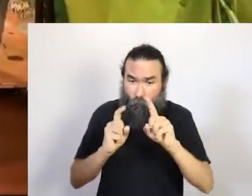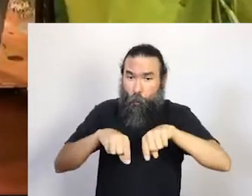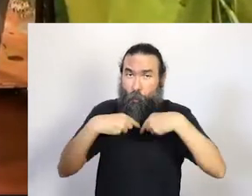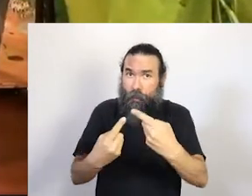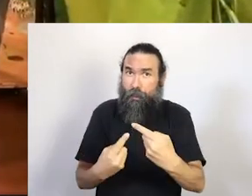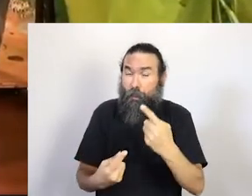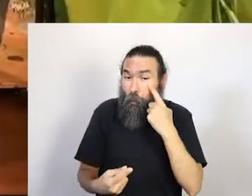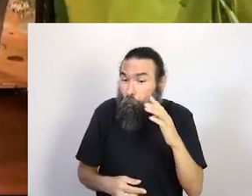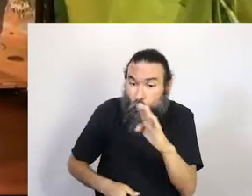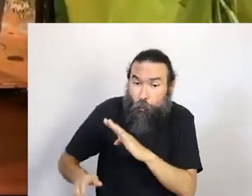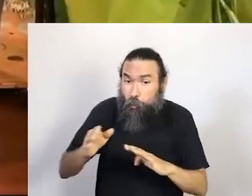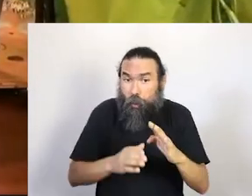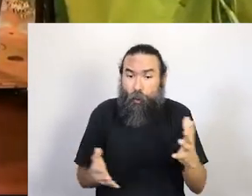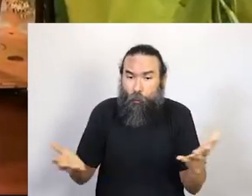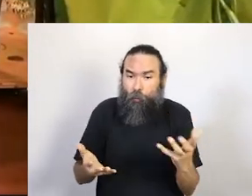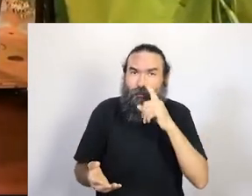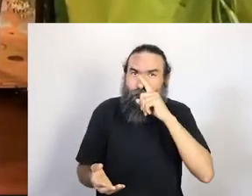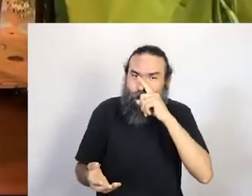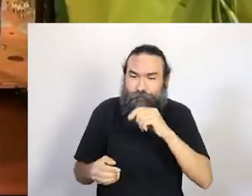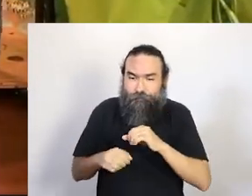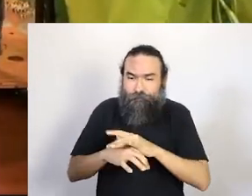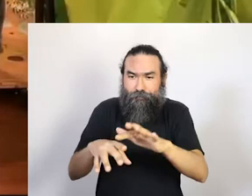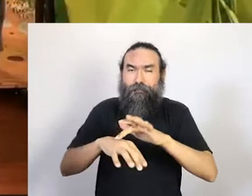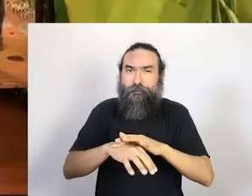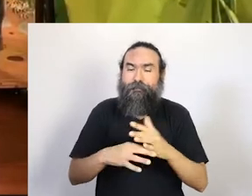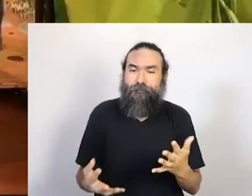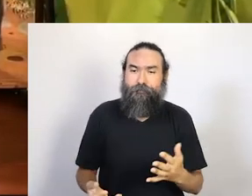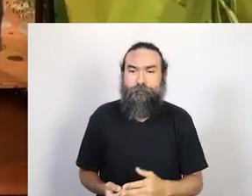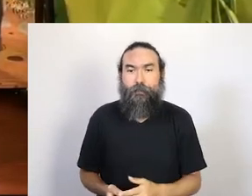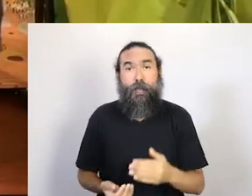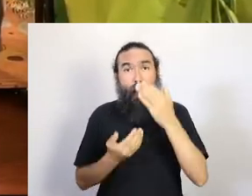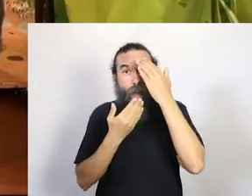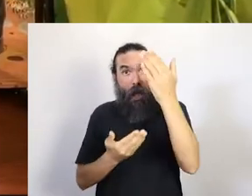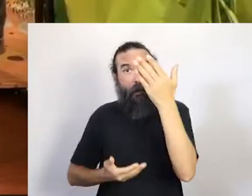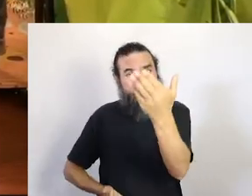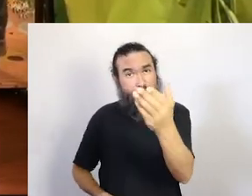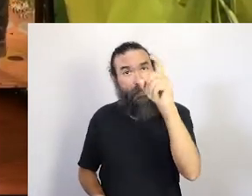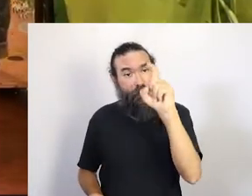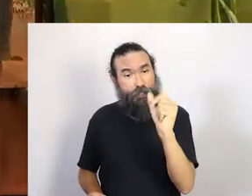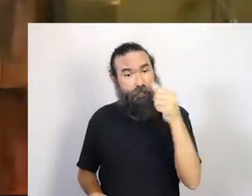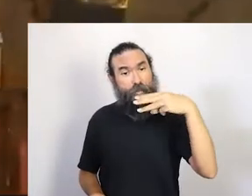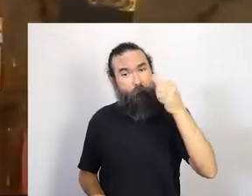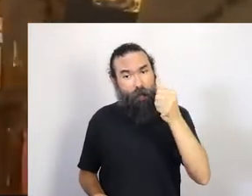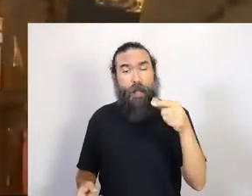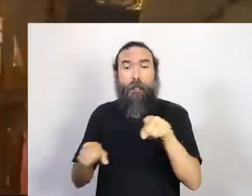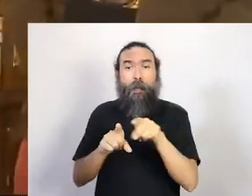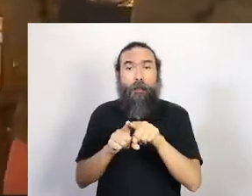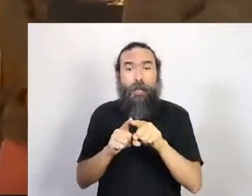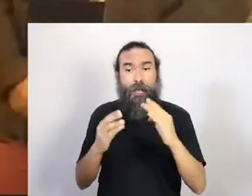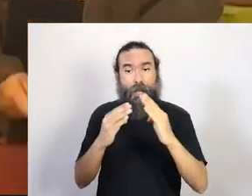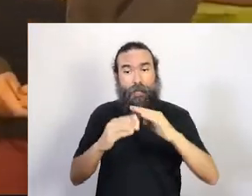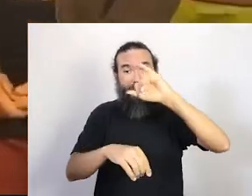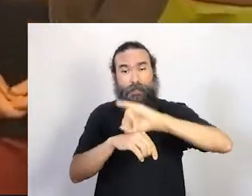Juliano? É, com segurança nesse momento. Agradeço muito novamente aí a Nação Xambá, o Centro Cultural Bongar, que já